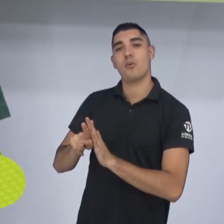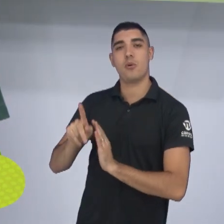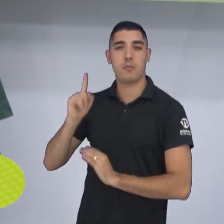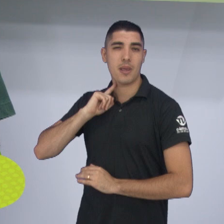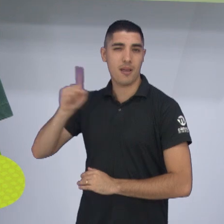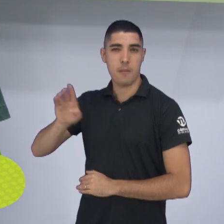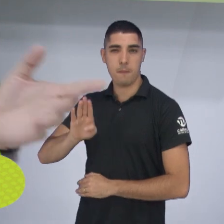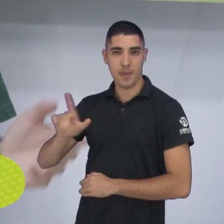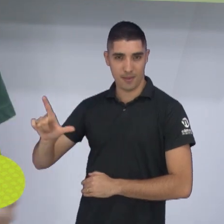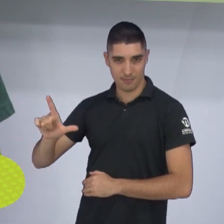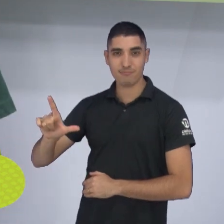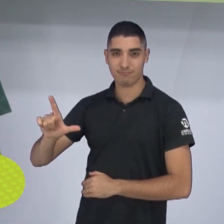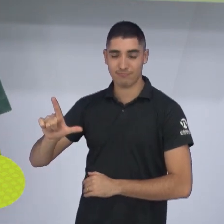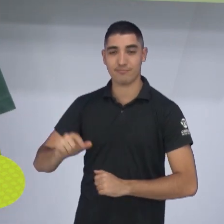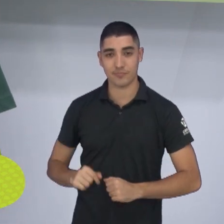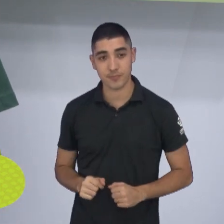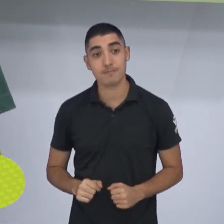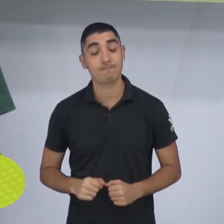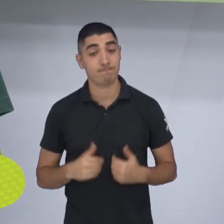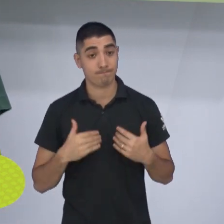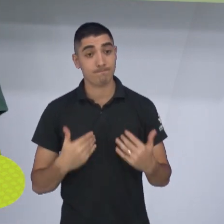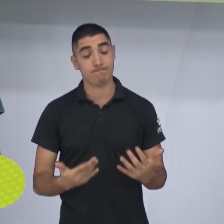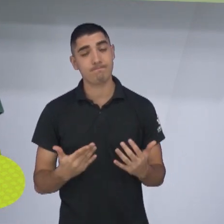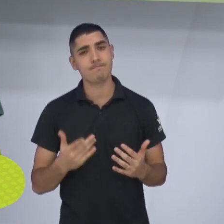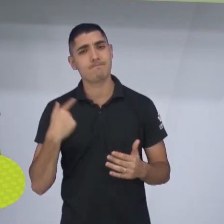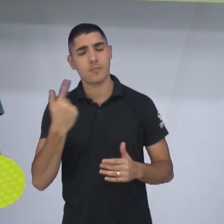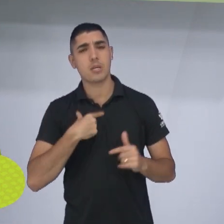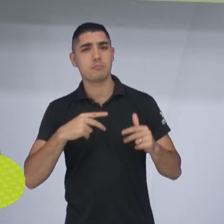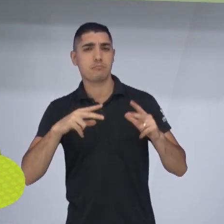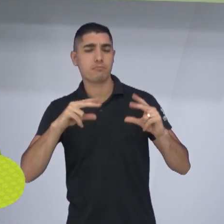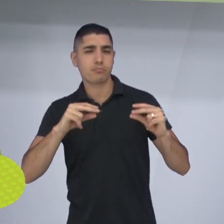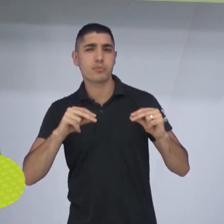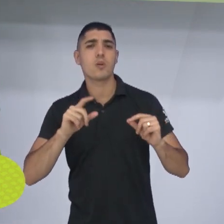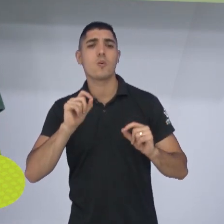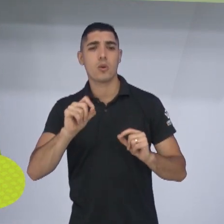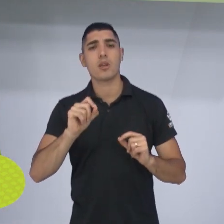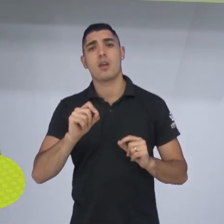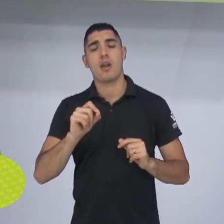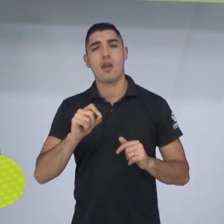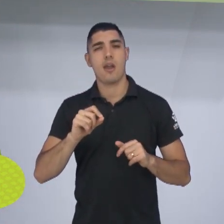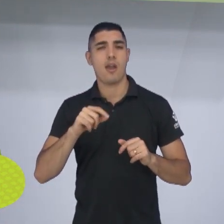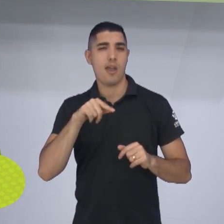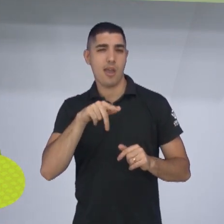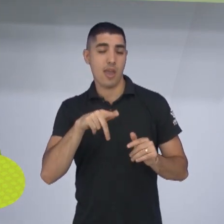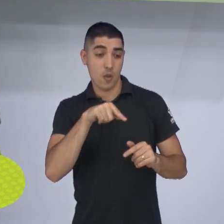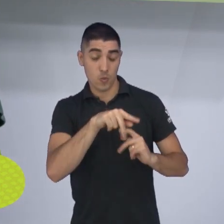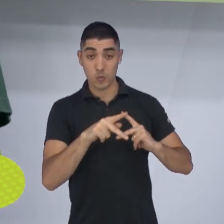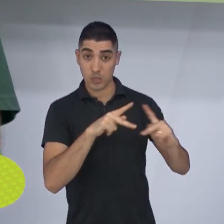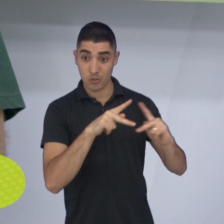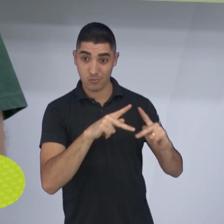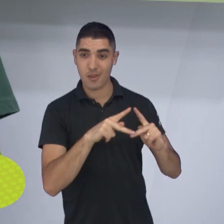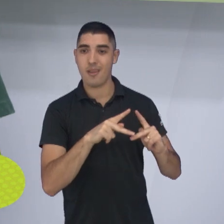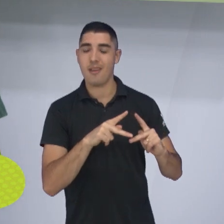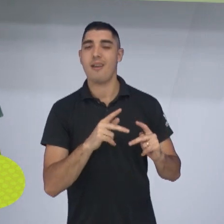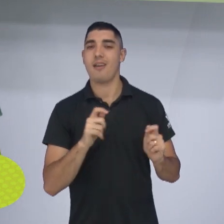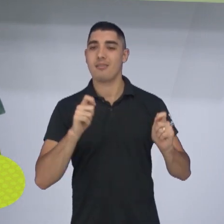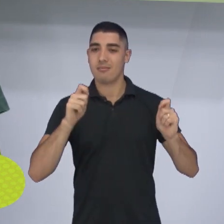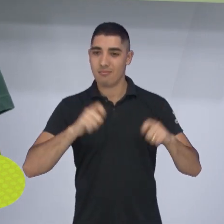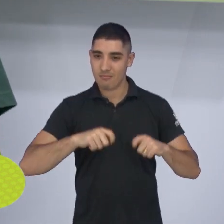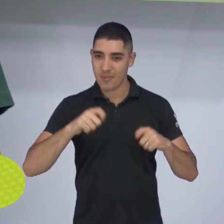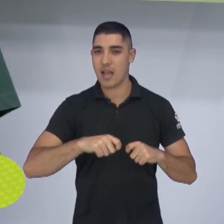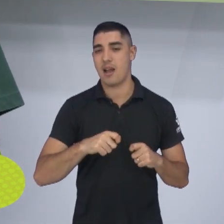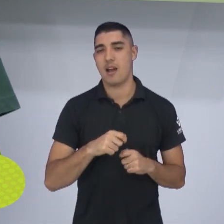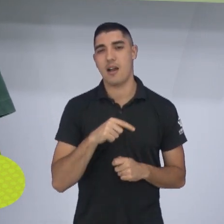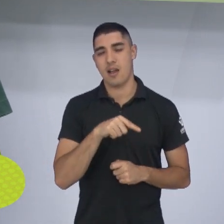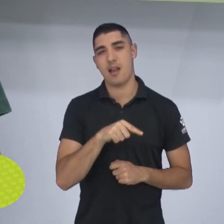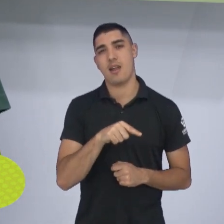que a gente falava aqui, né, que o Cruzeiro e São José iam chegar até o confronto direto de novo,